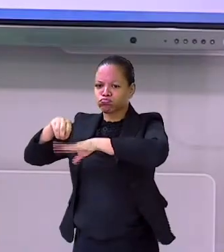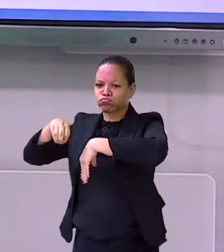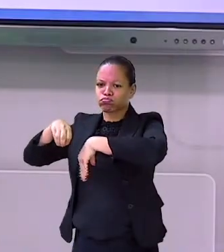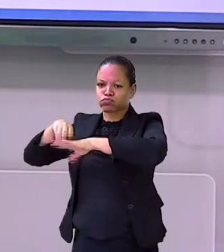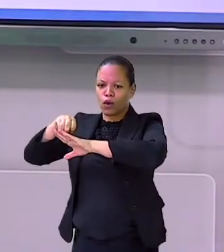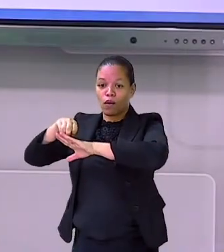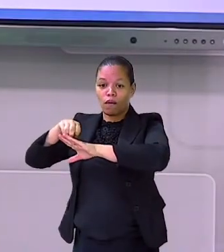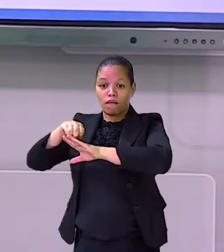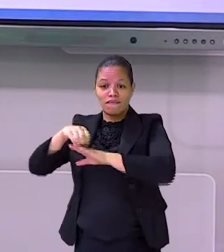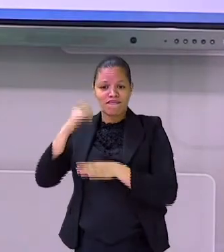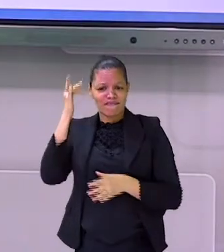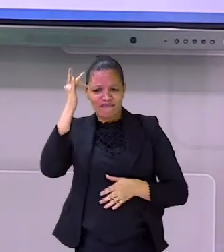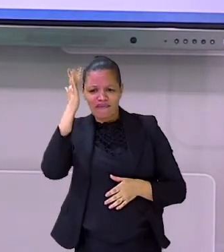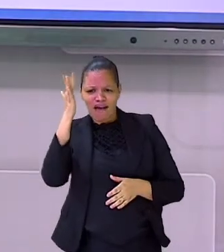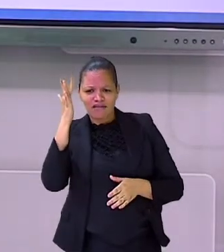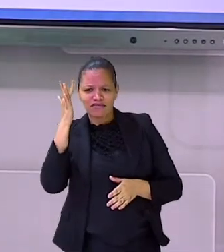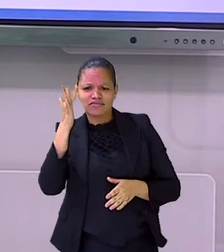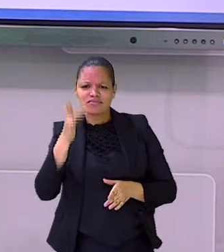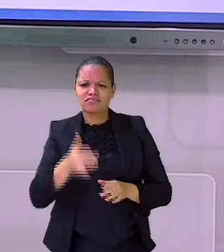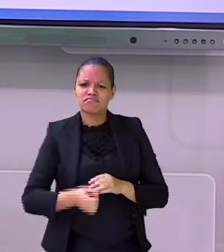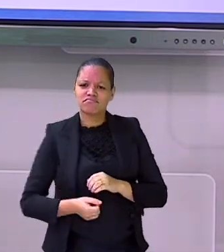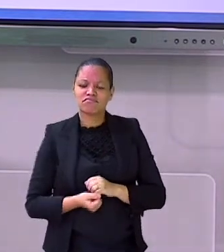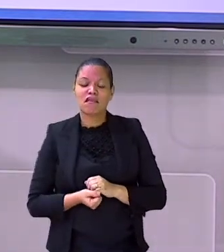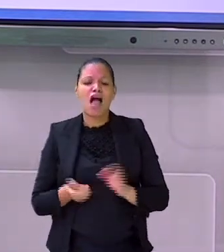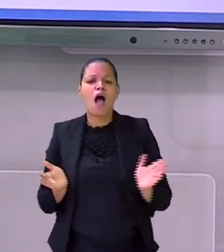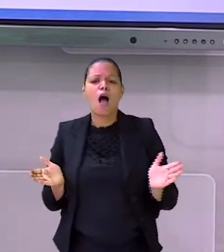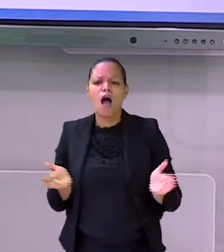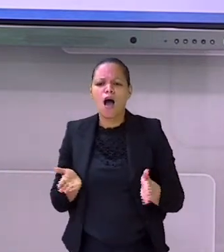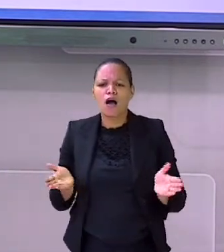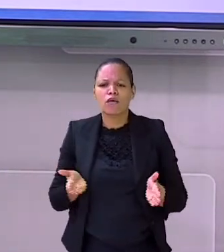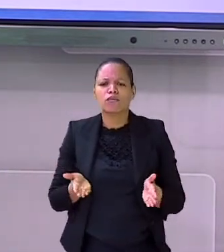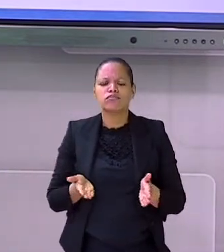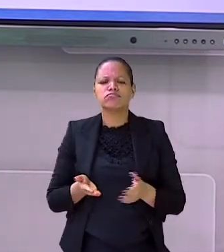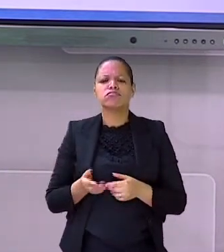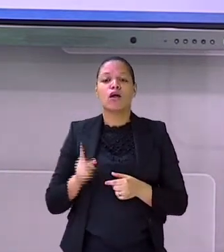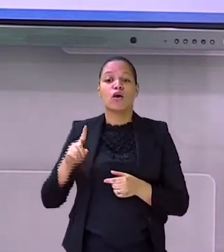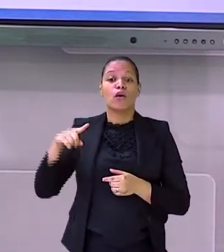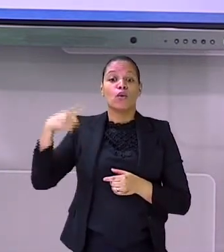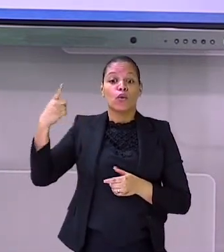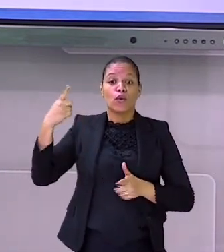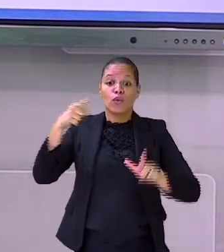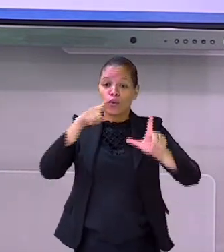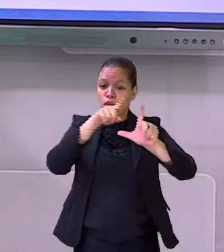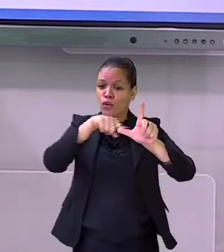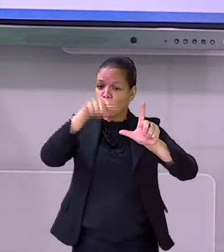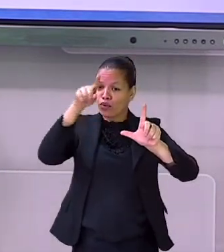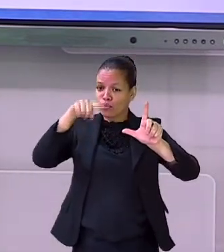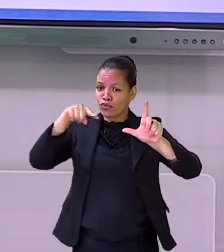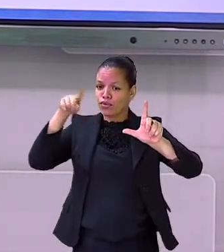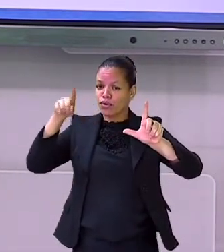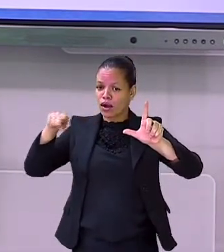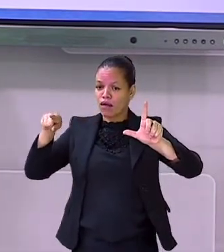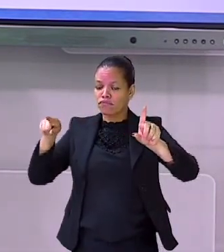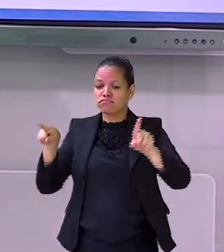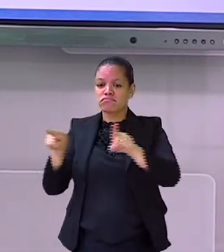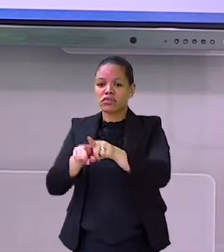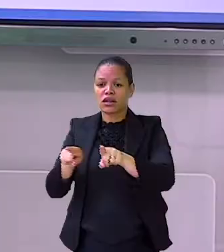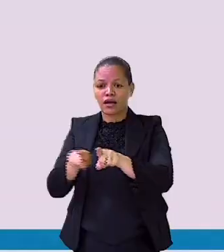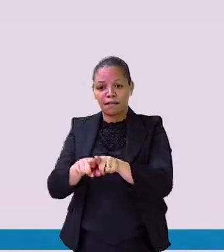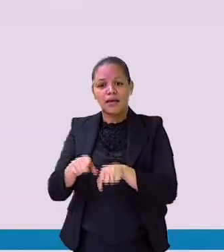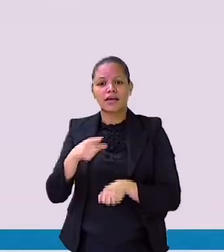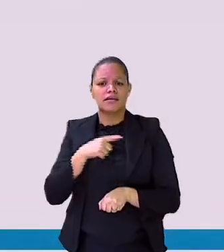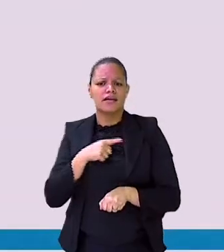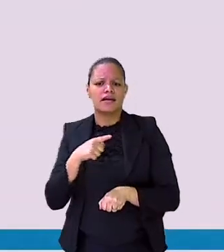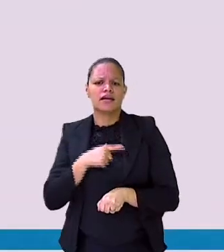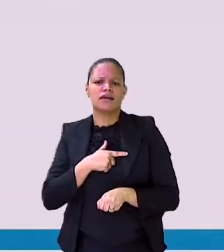futebol. Viu como é que fica fácil? Agora, outro tipo de gráfico que a gente tem também é o gráfico de